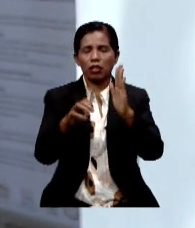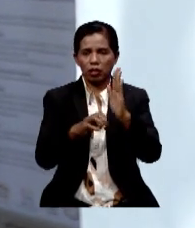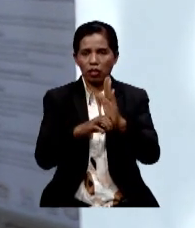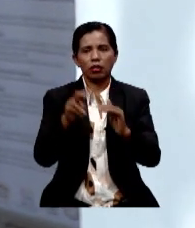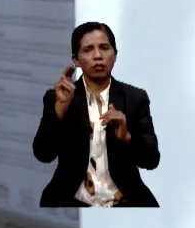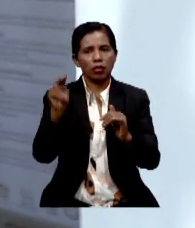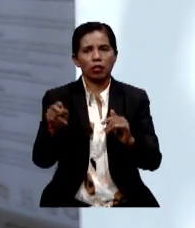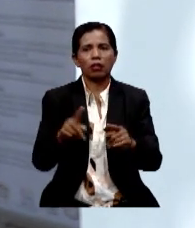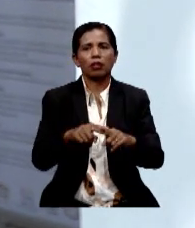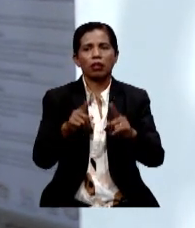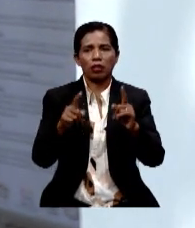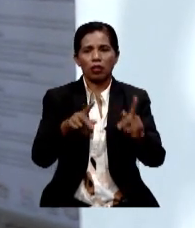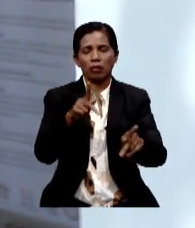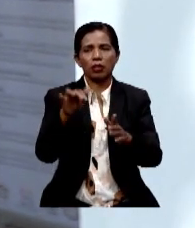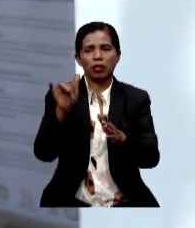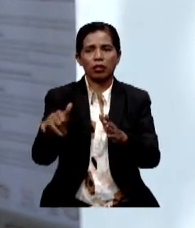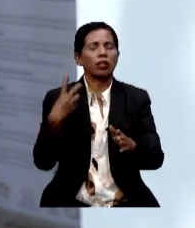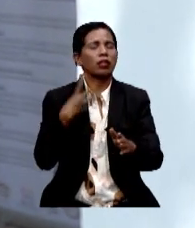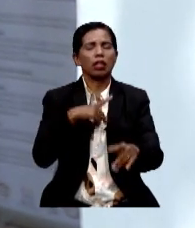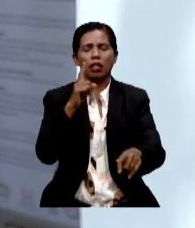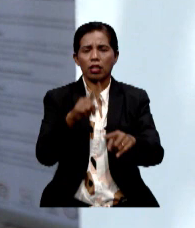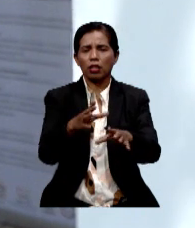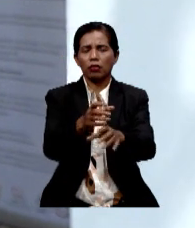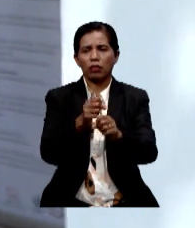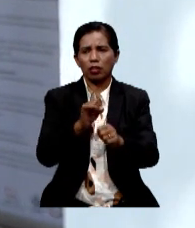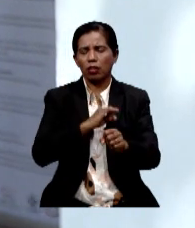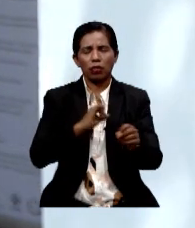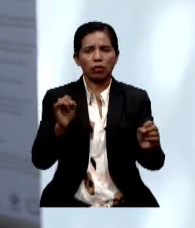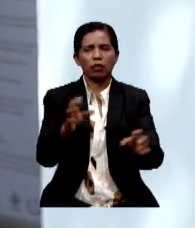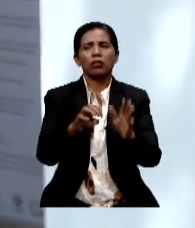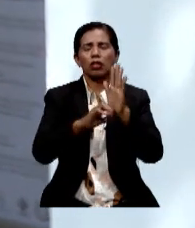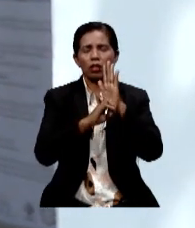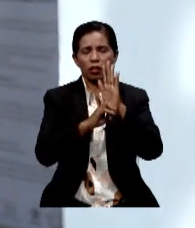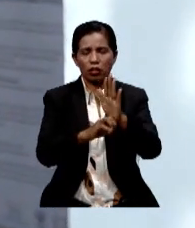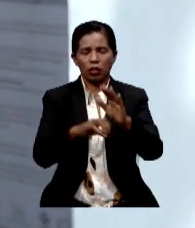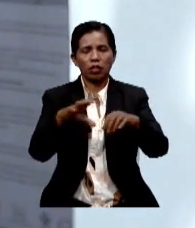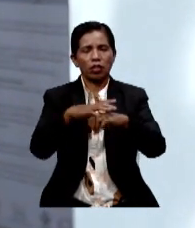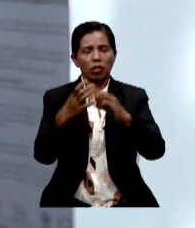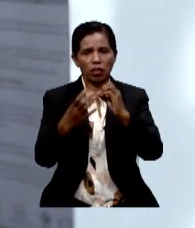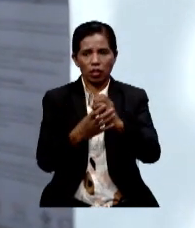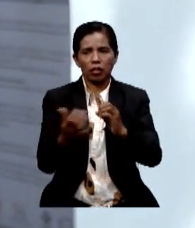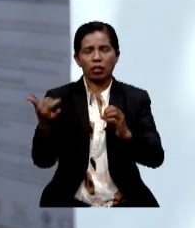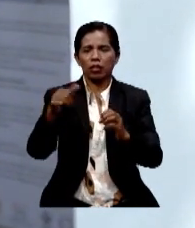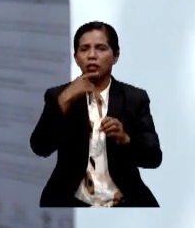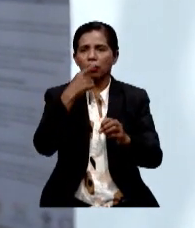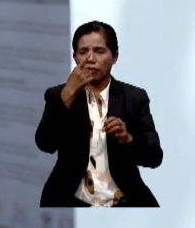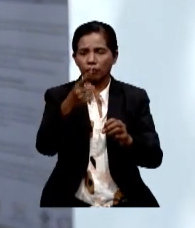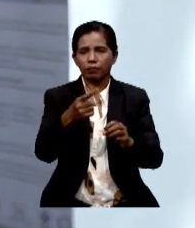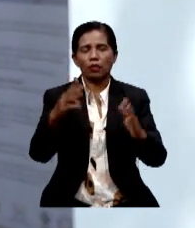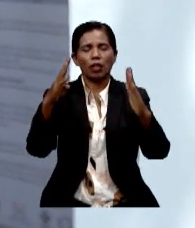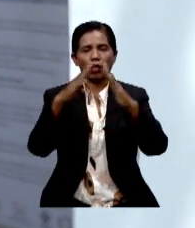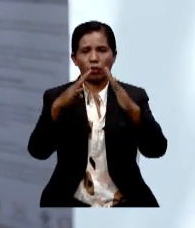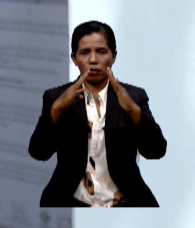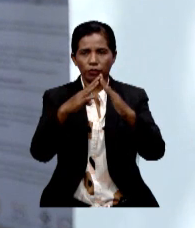ninian mos emhela itala lika foti halo koi foti exemplo propriedade serambe mangdian uma na